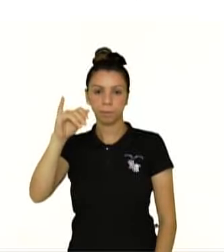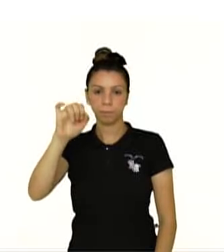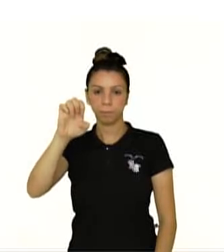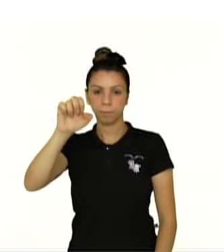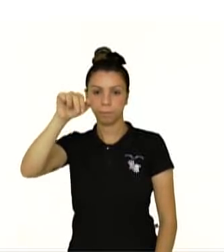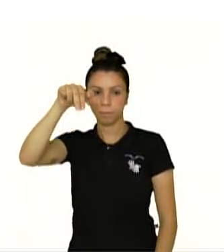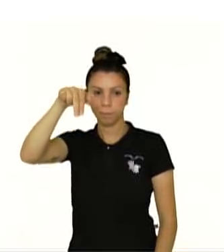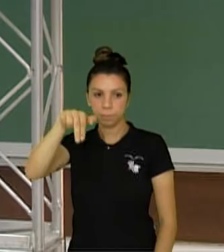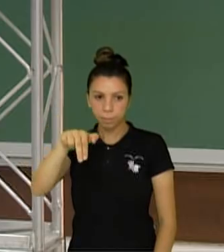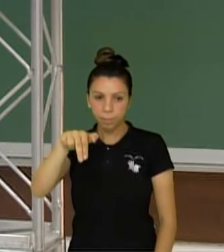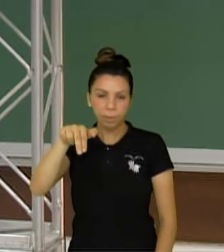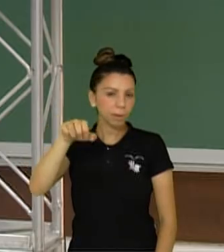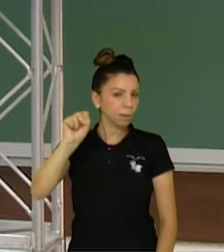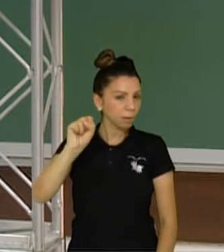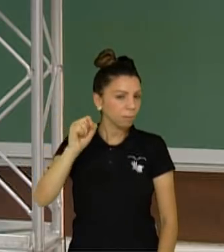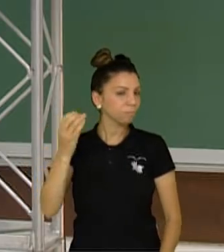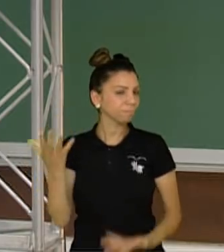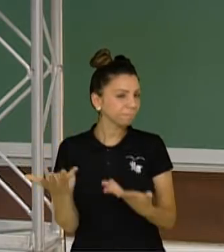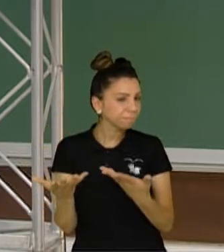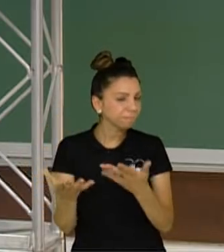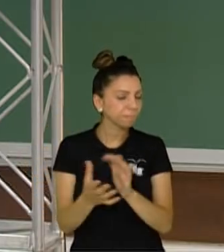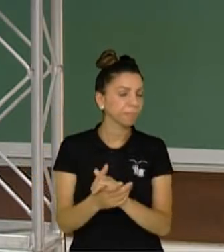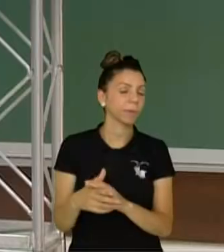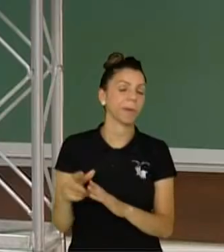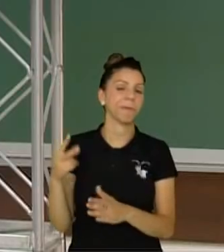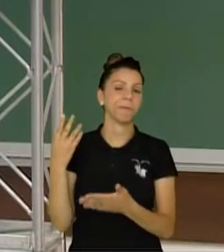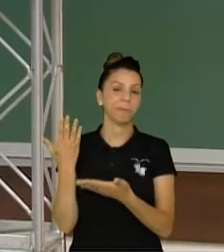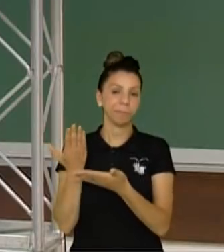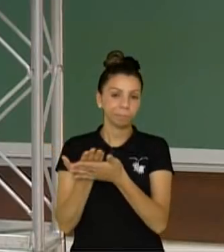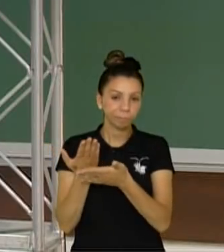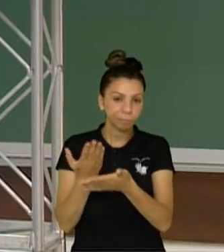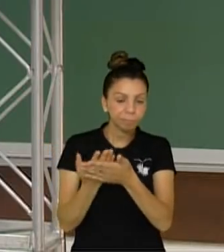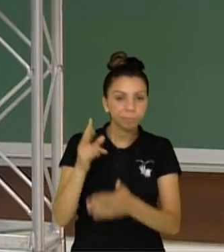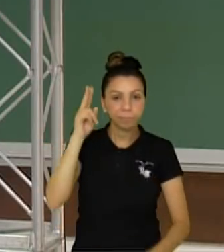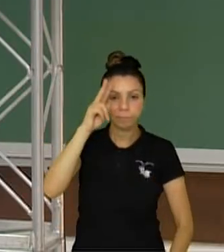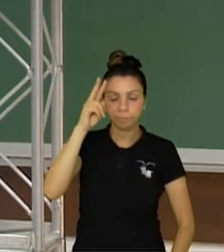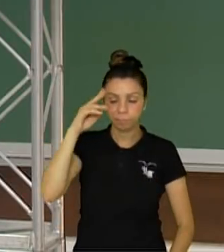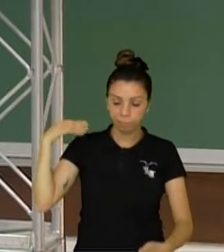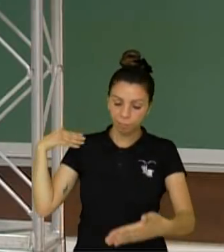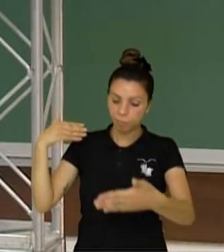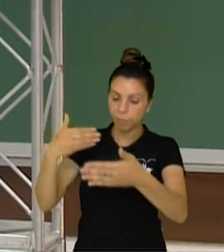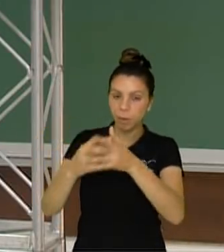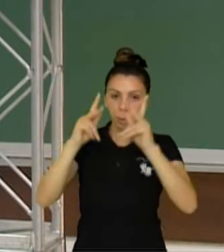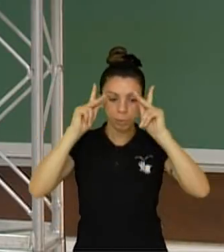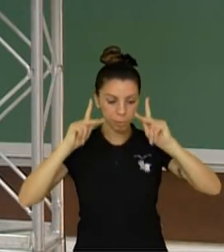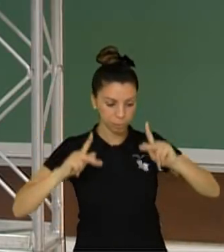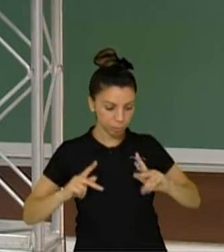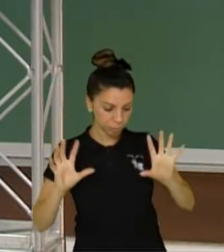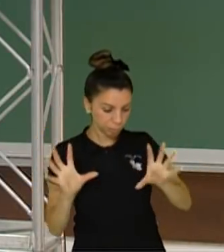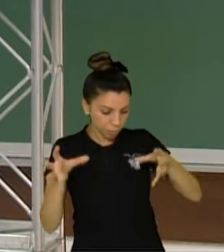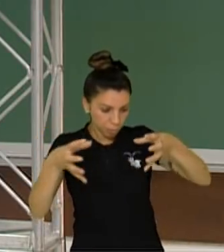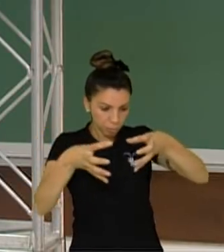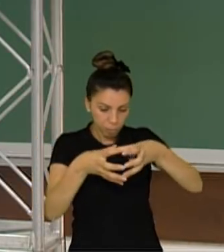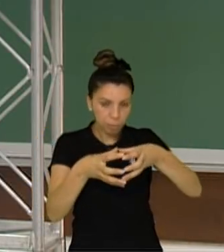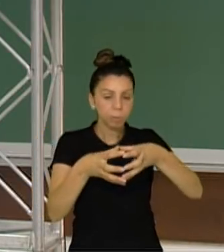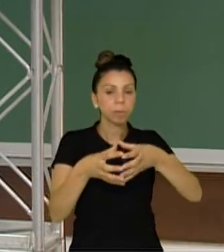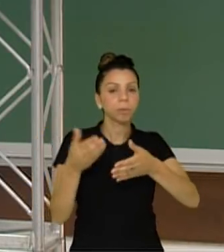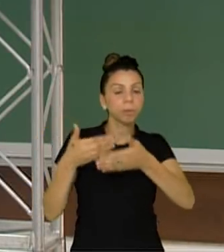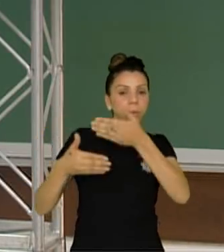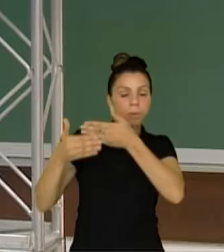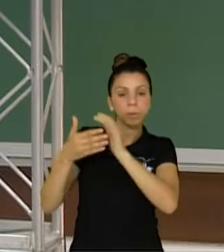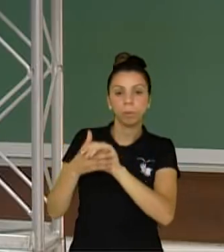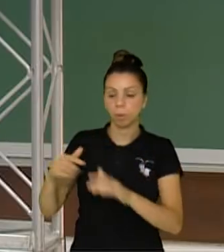espécie. Vamos estudar um período da história no qual os seres humanos foram classificados como primitivos